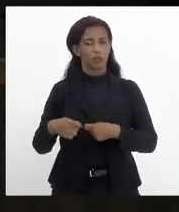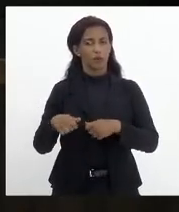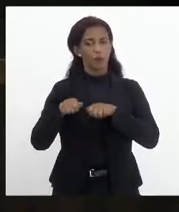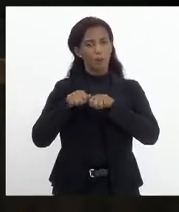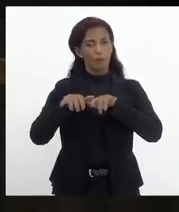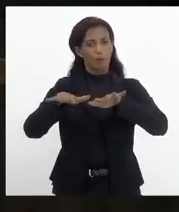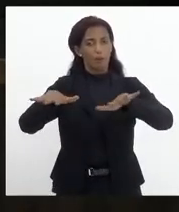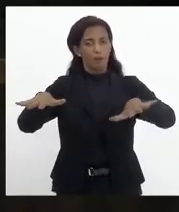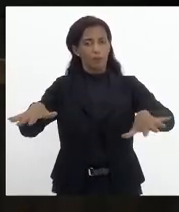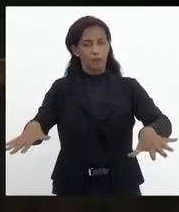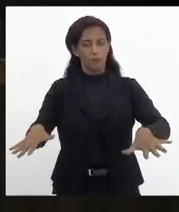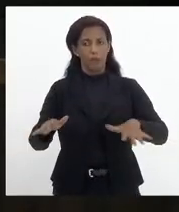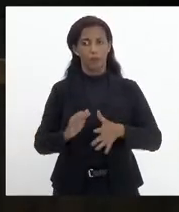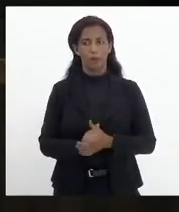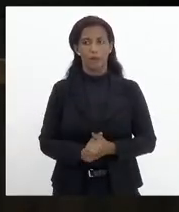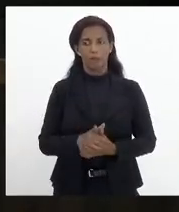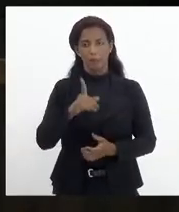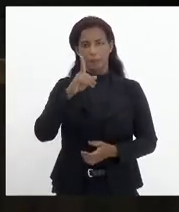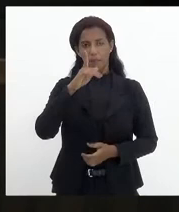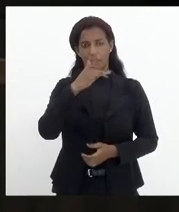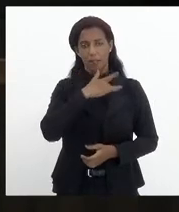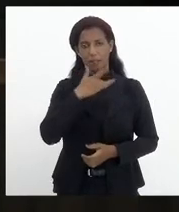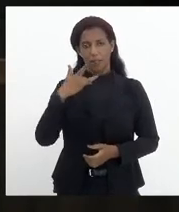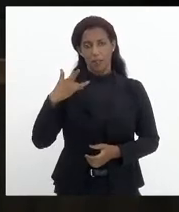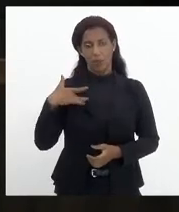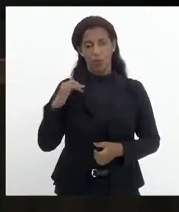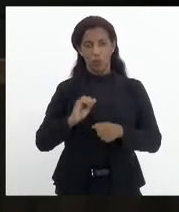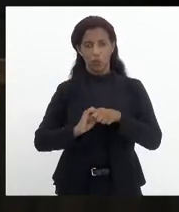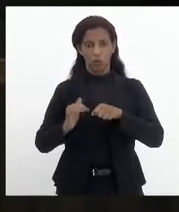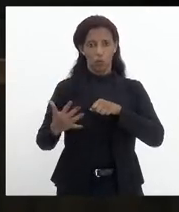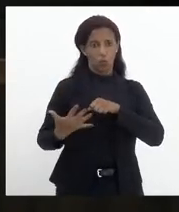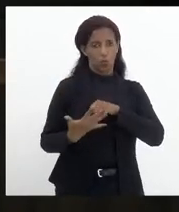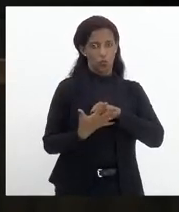pandemia declarada pela Organização Mundial de Saúde relacionada ao